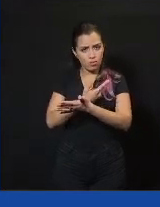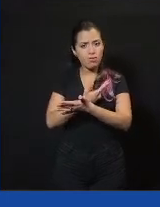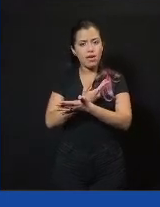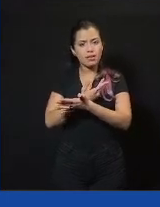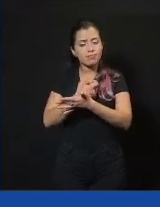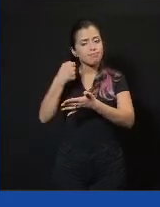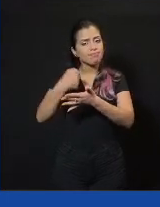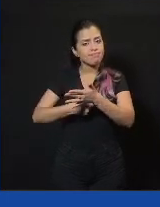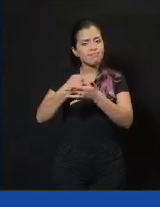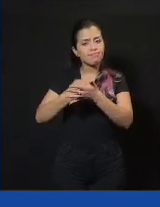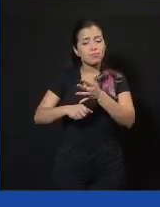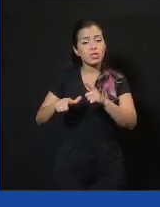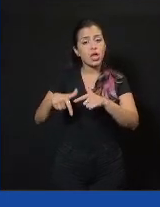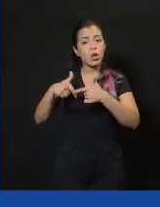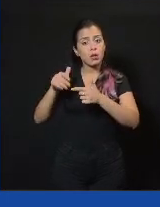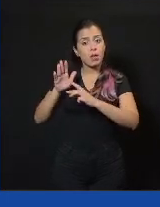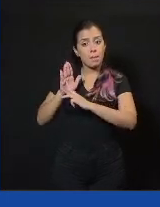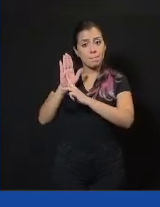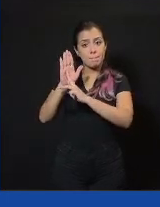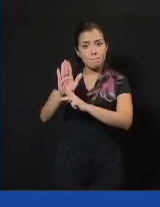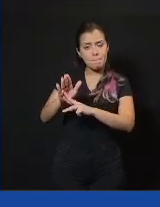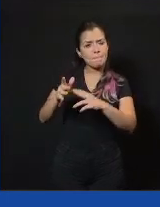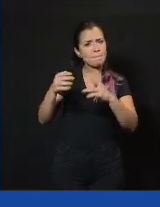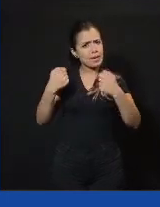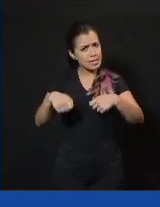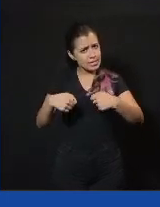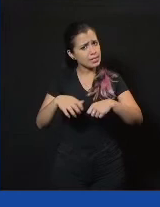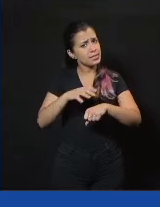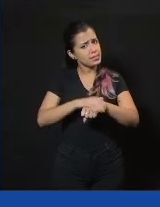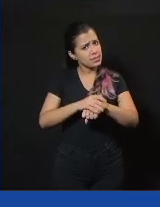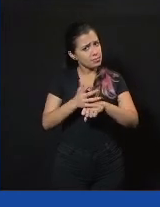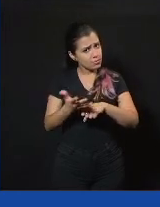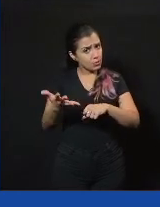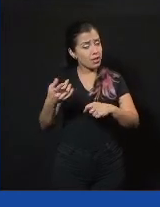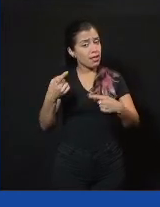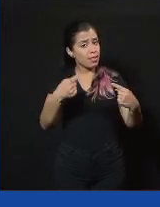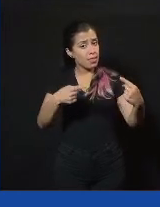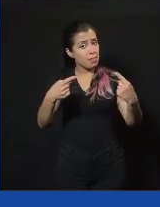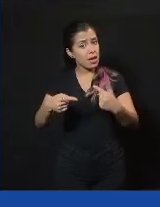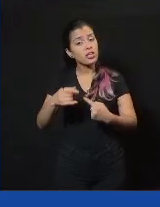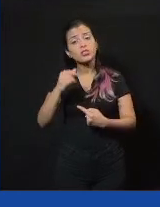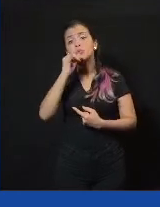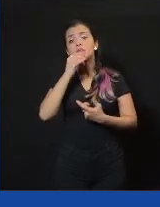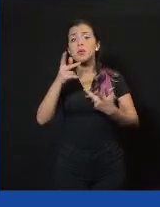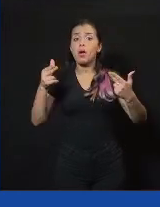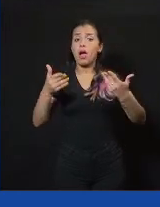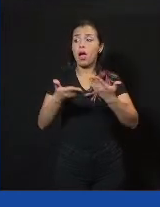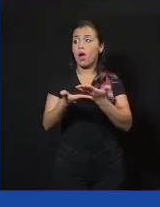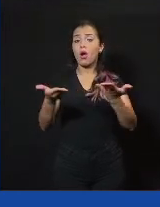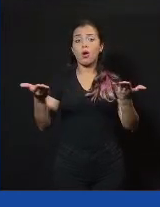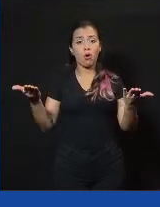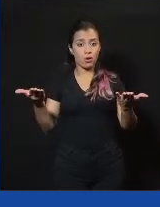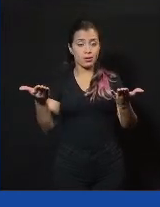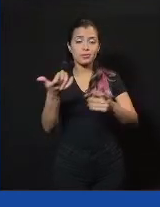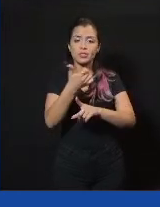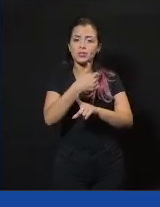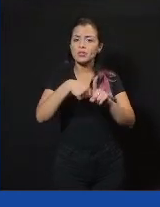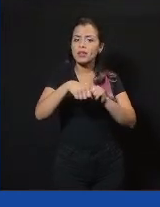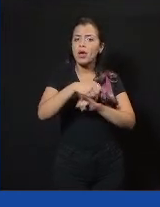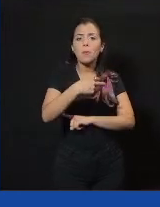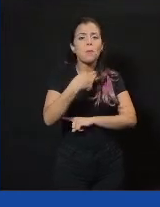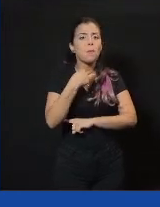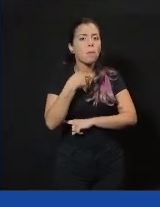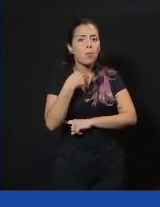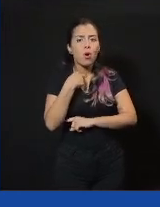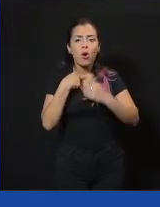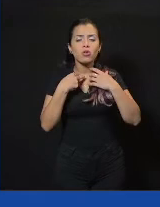representação, precisa mesmo democratizar debates sobre isso, como agora, por exemplo. A sociedade não pode deixar de se